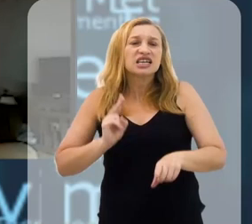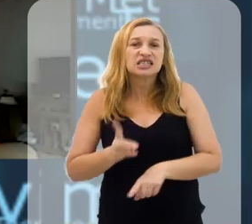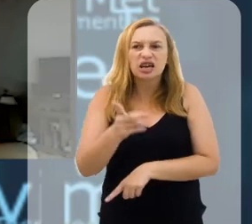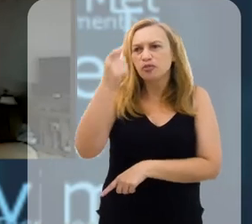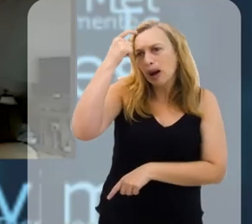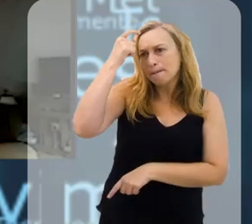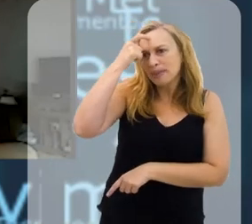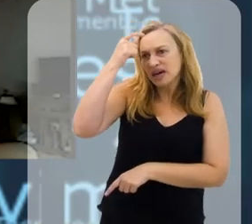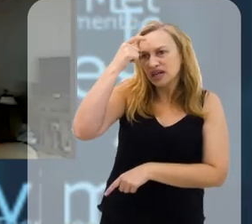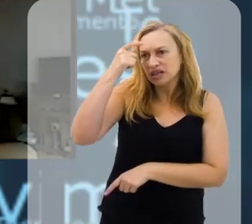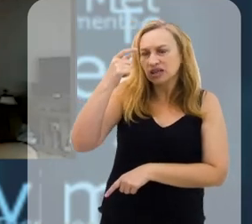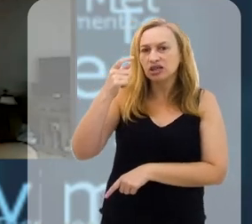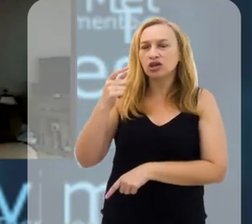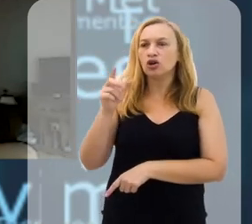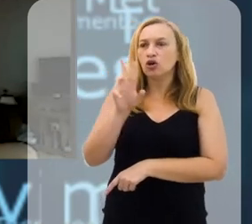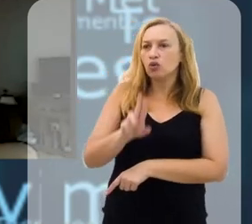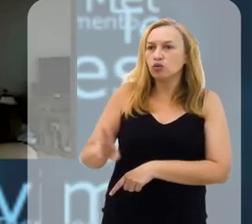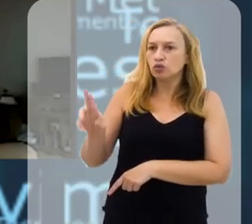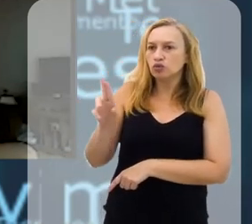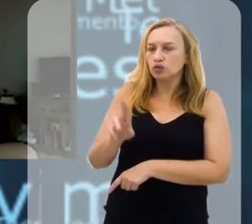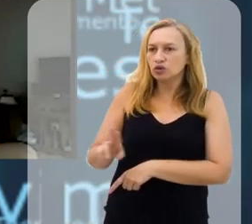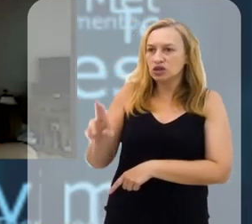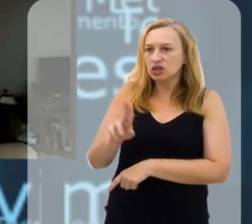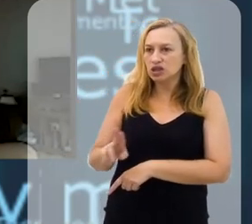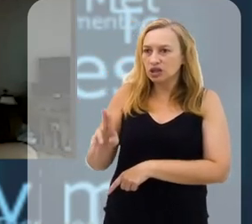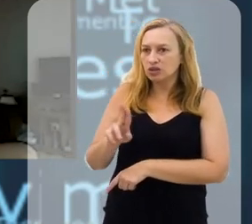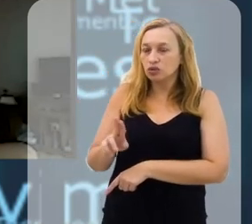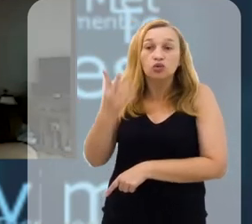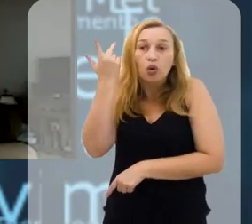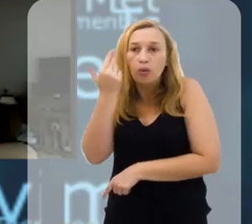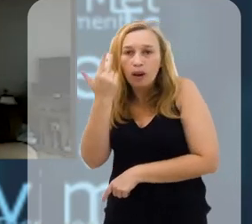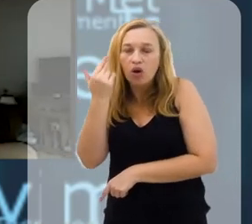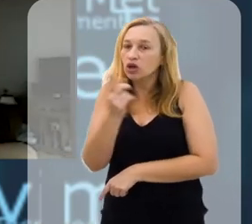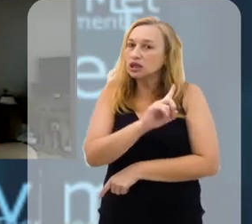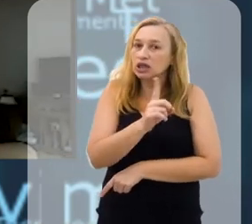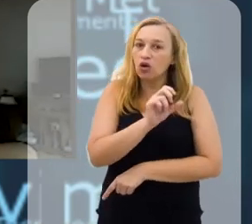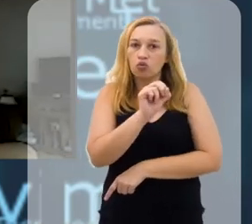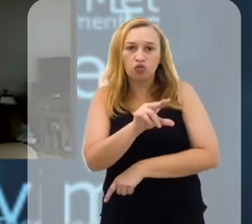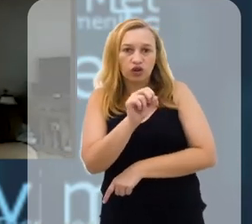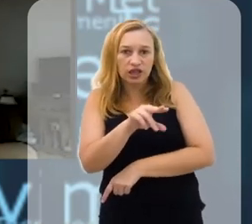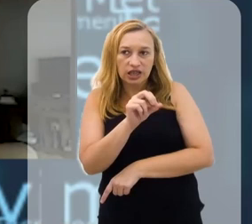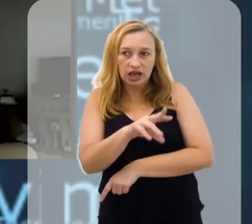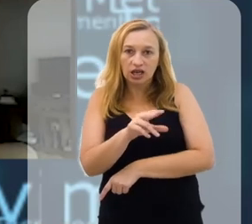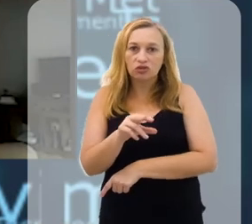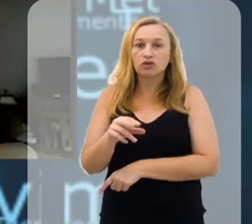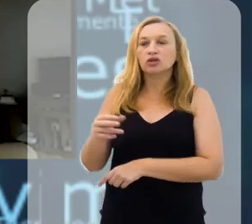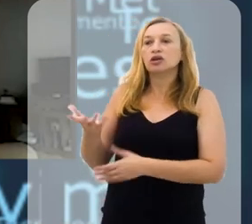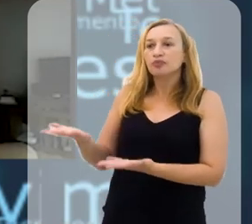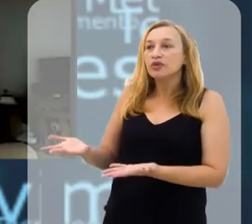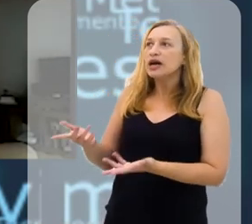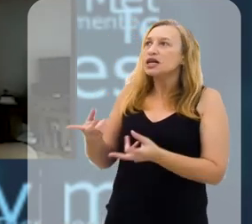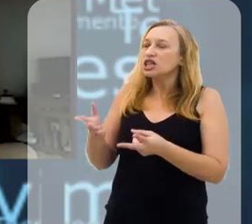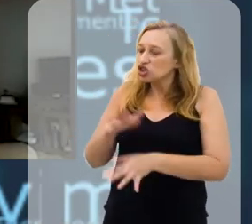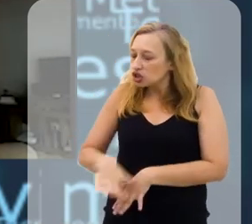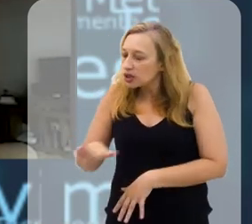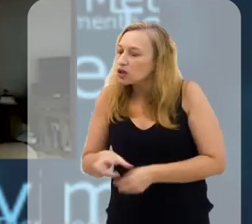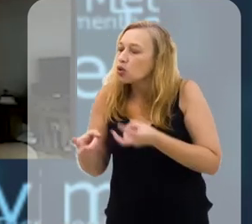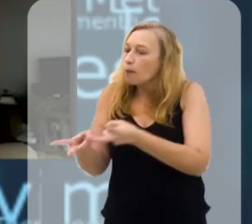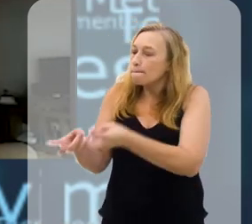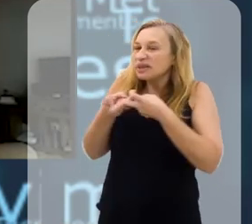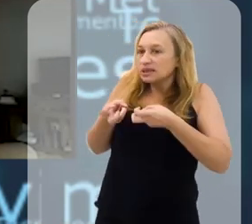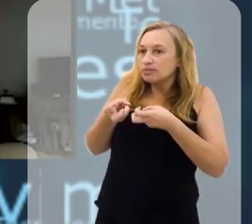sempre teve a cabeça voltada para o não uso do agrotóxico e me ajudou muito E desde criança eu